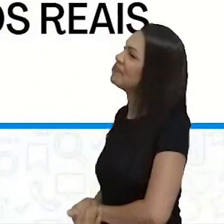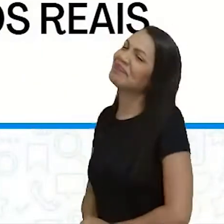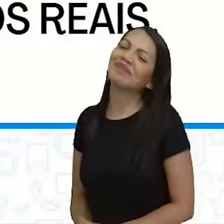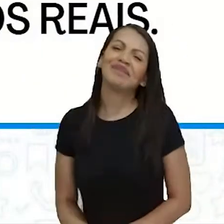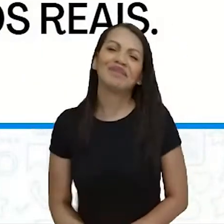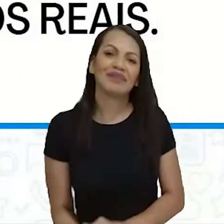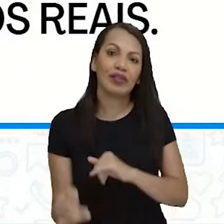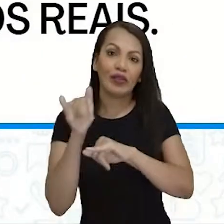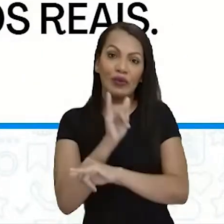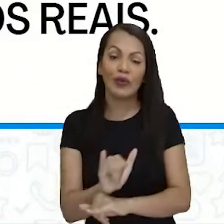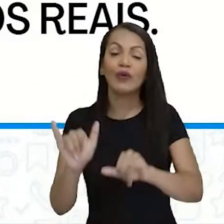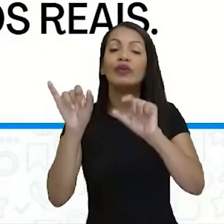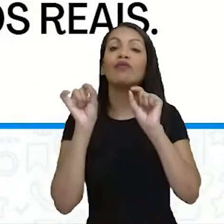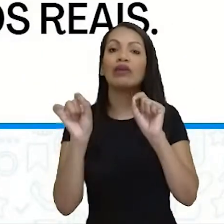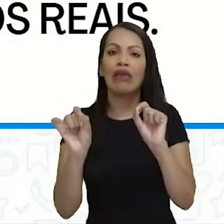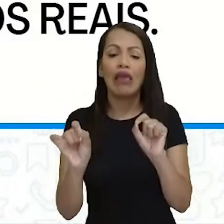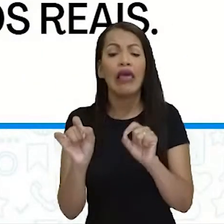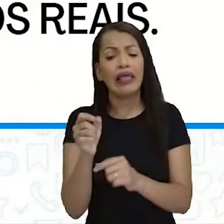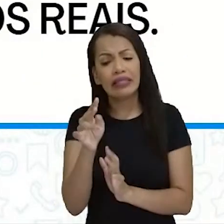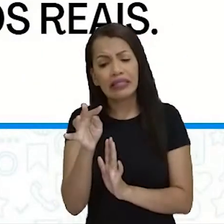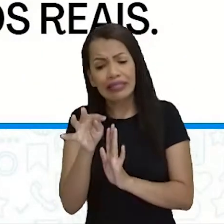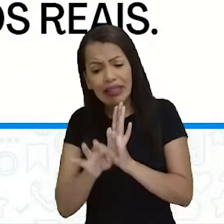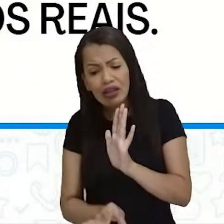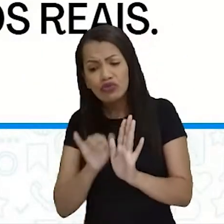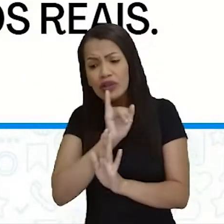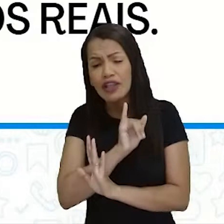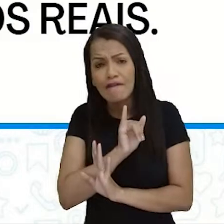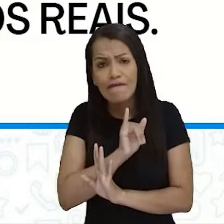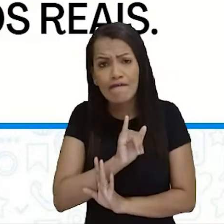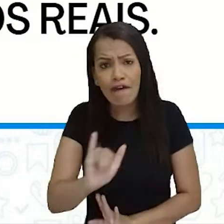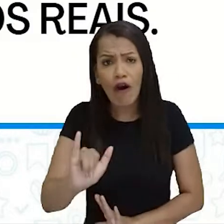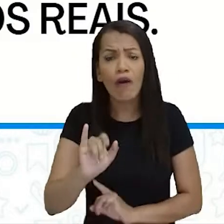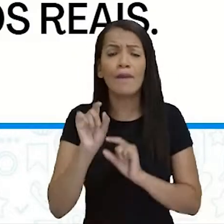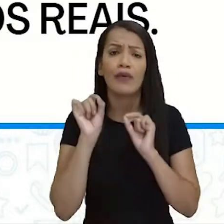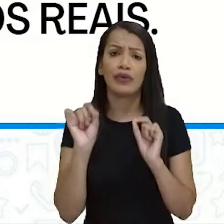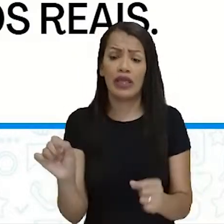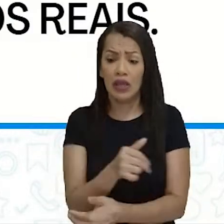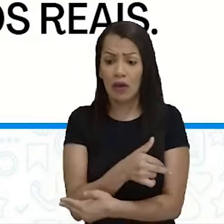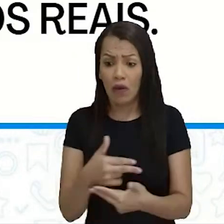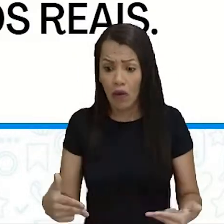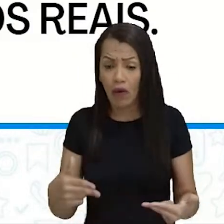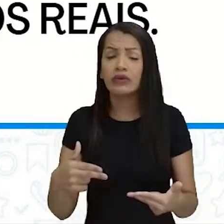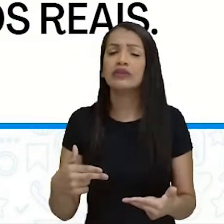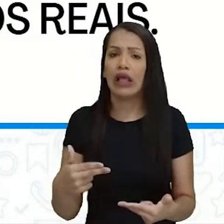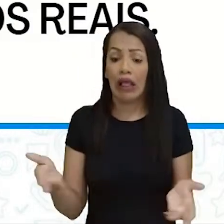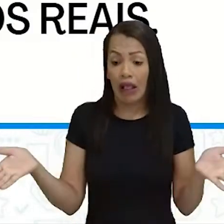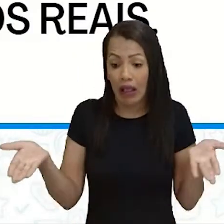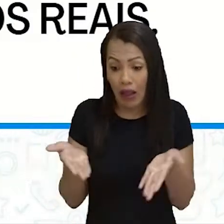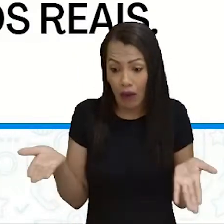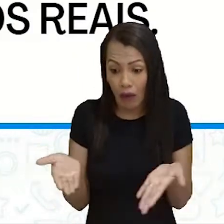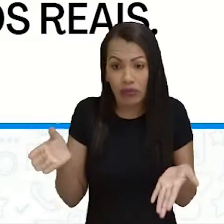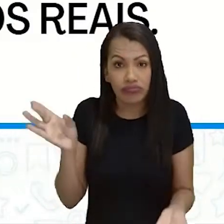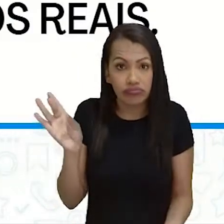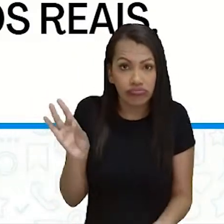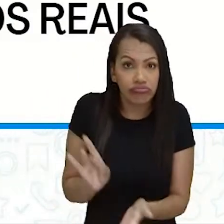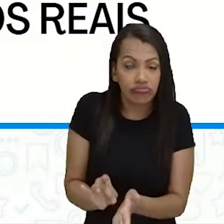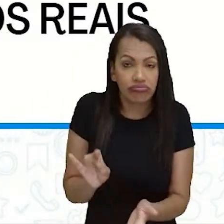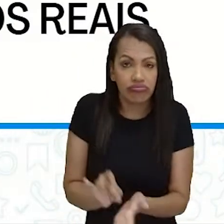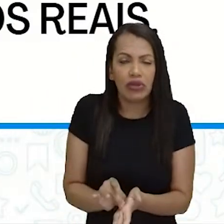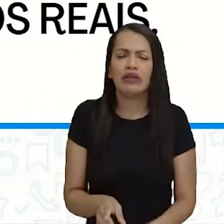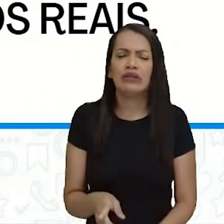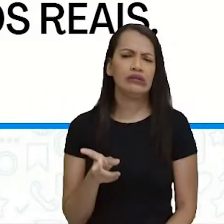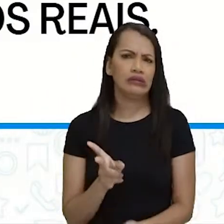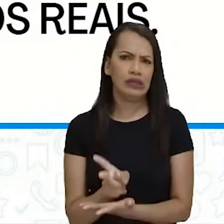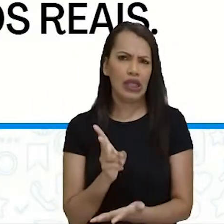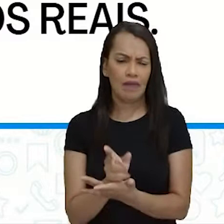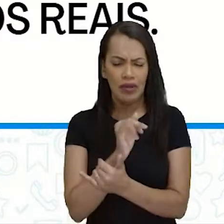Notícias são textos informativos sobre temas atuais e acontecimentos reais. Então, a gente está sempre se